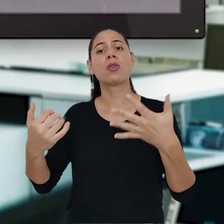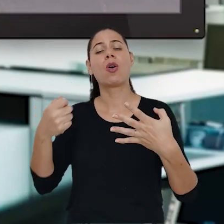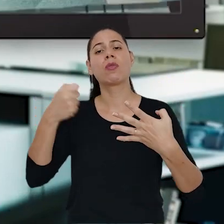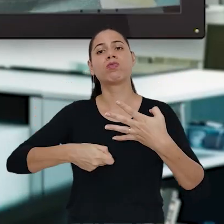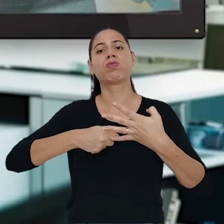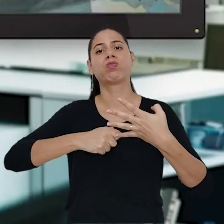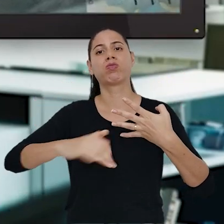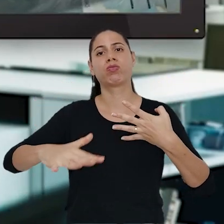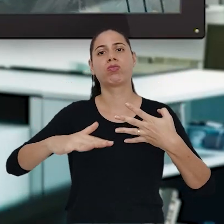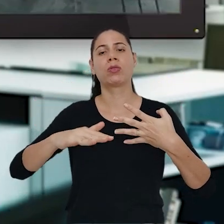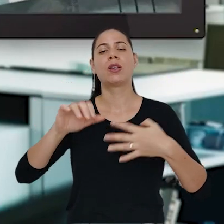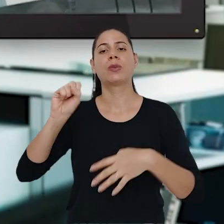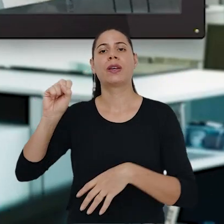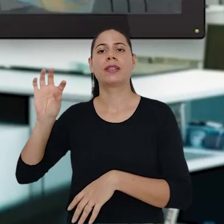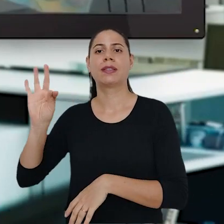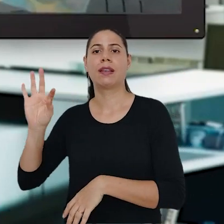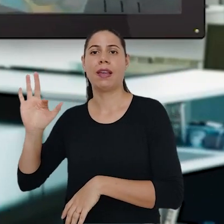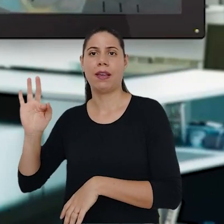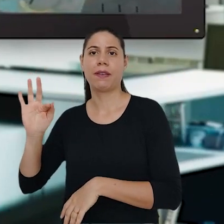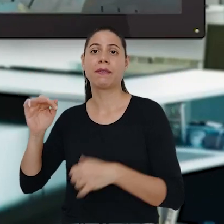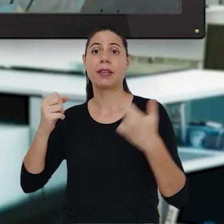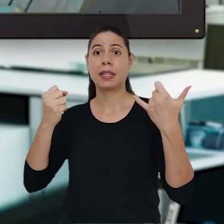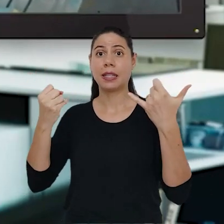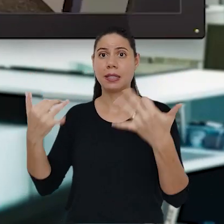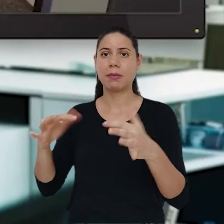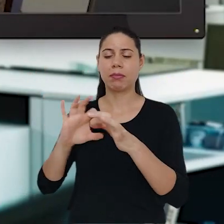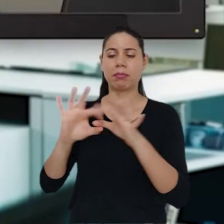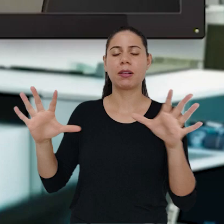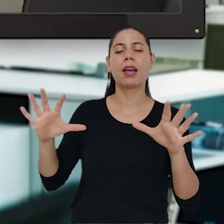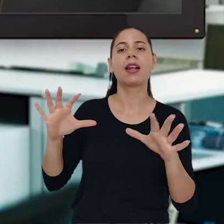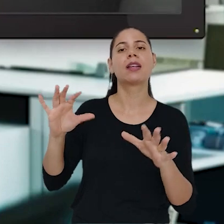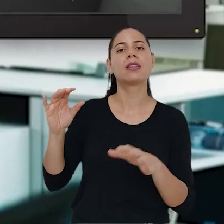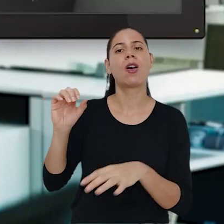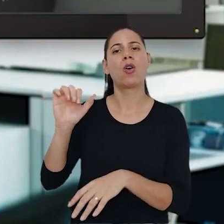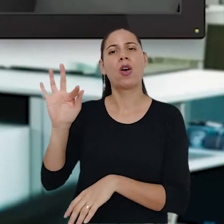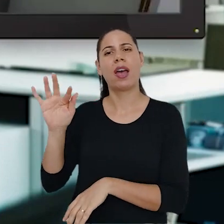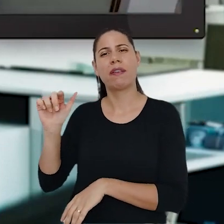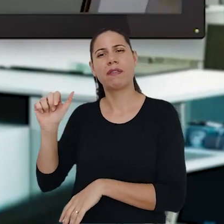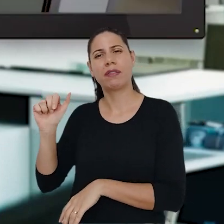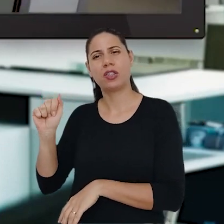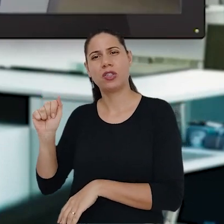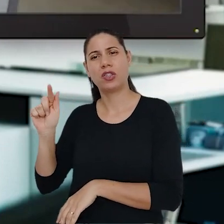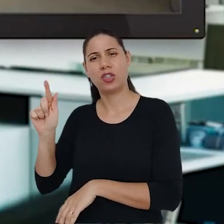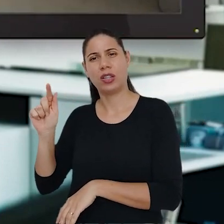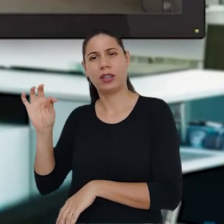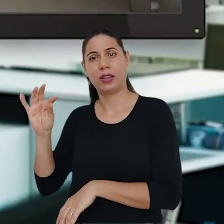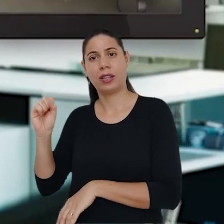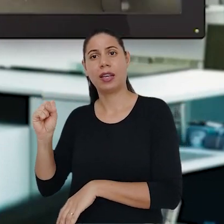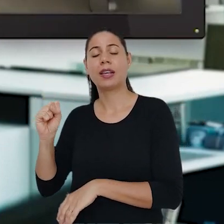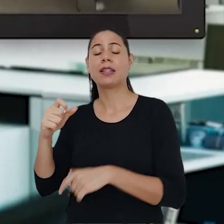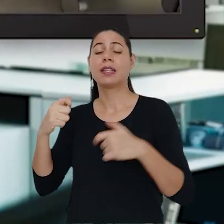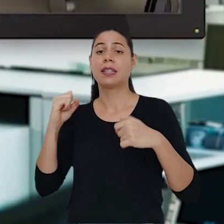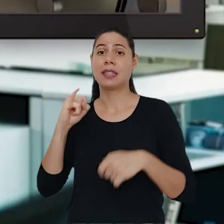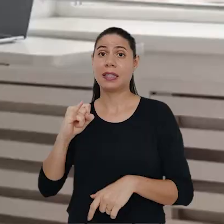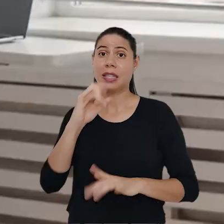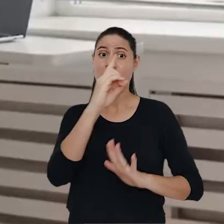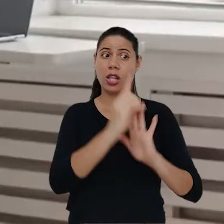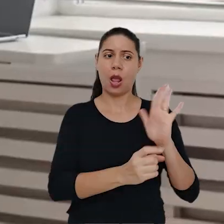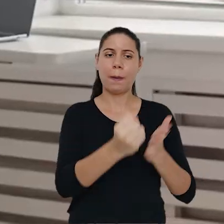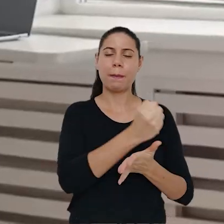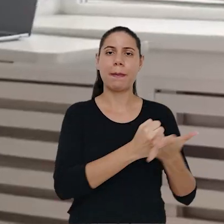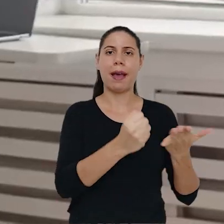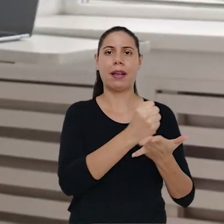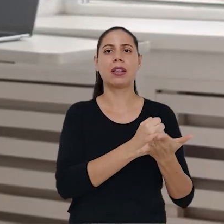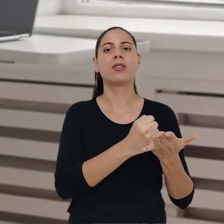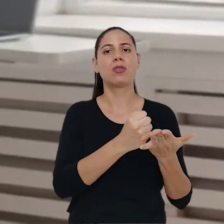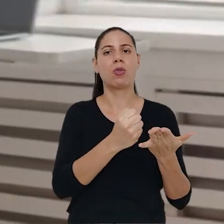de Justiça que assegura a liberação do saldo do FGTS em situações nas quais os direitos fundamentais estejam ameaçados, como